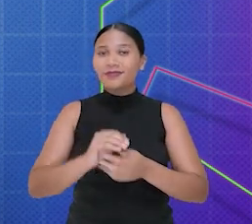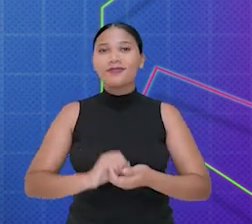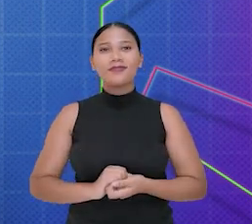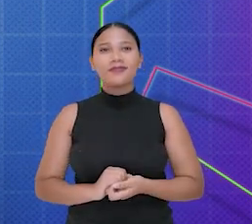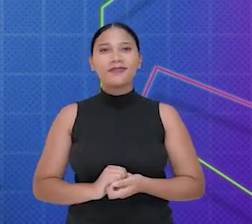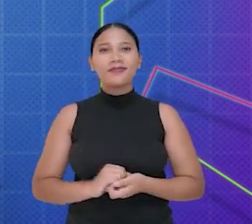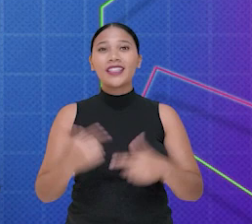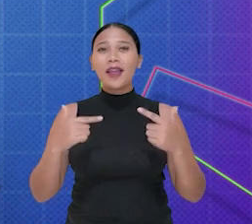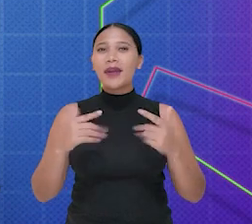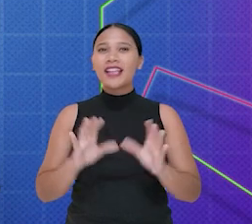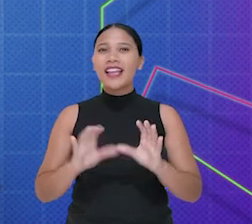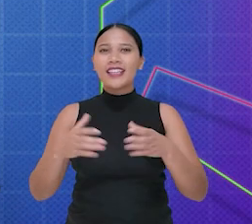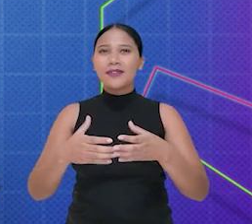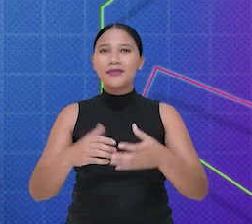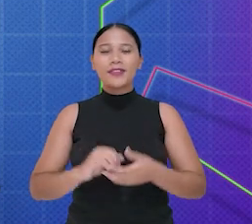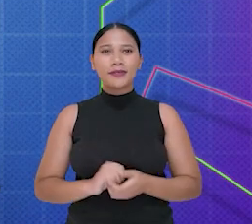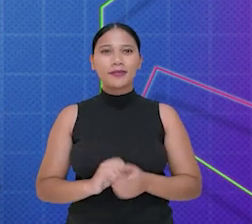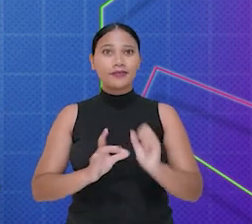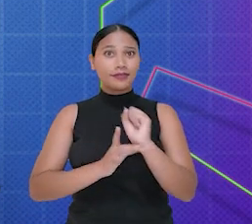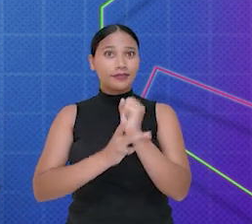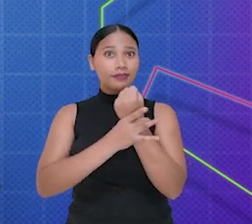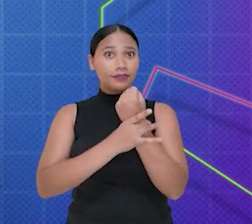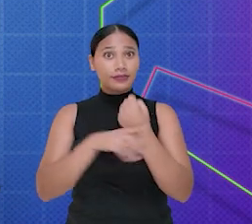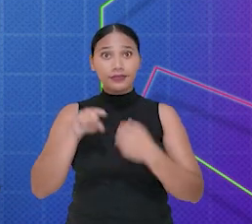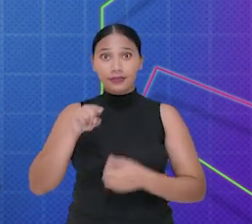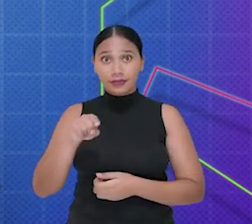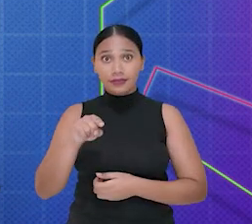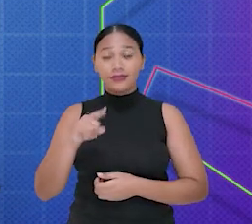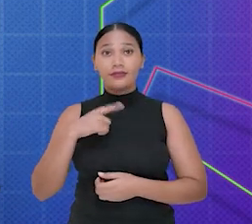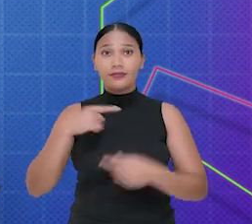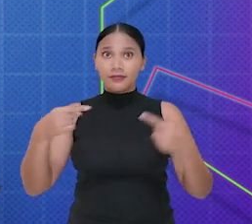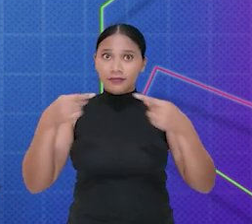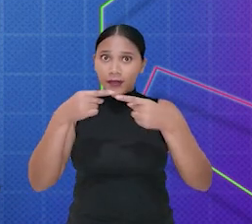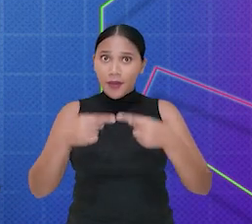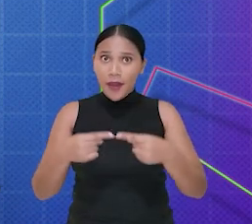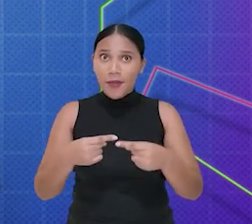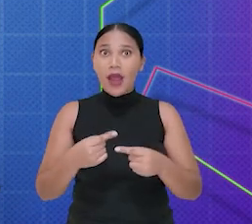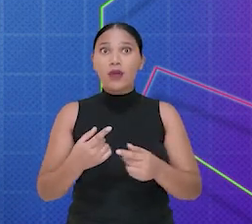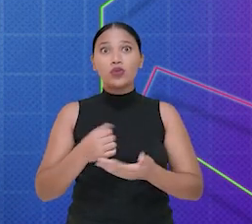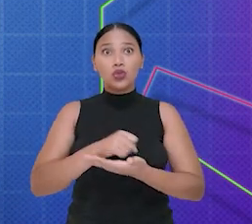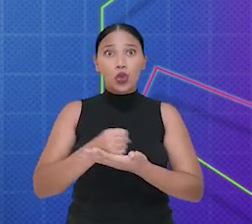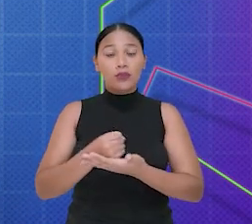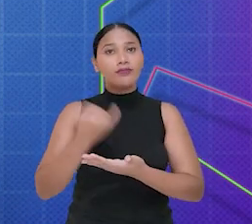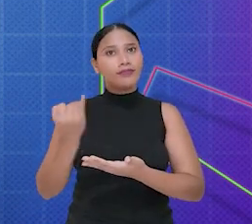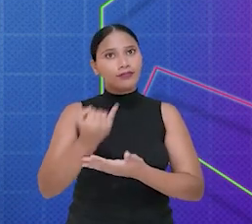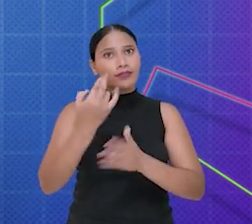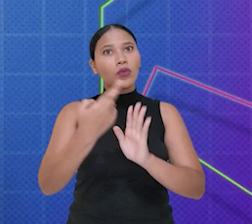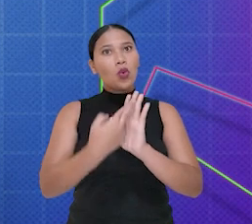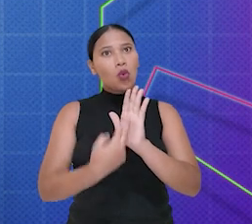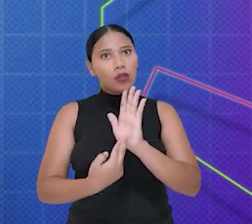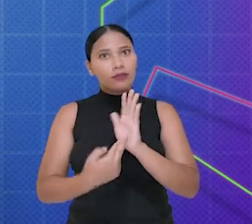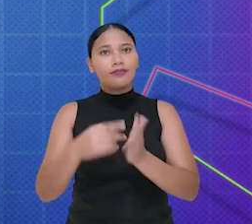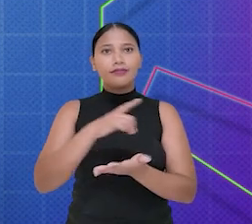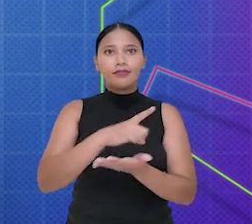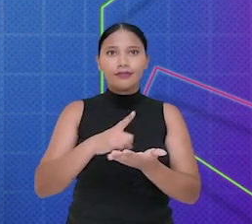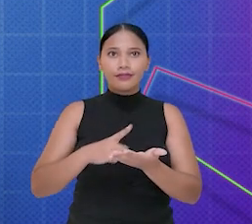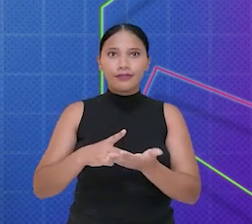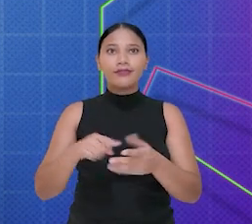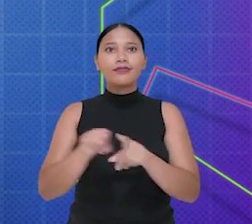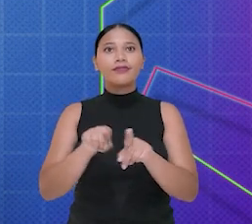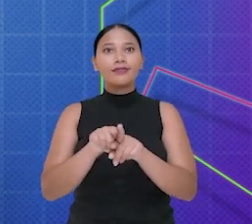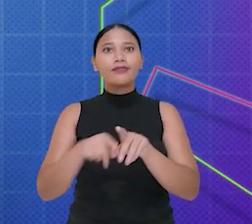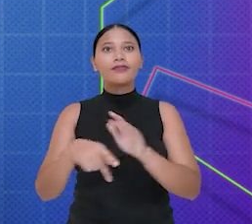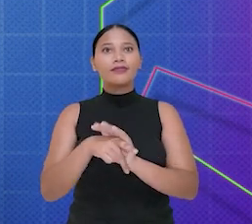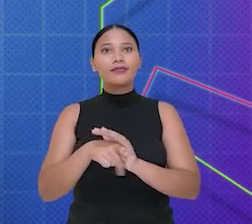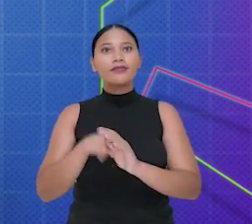dicas? Trabalhando em equipe. Para garantir que as cutscenes sejam bem integradas ao jogo, é importante que roteiristas, designers